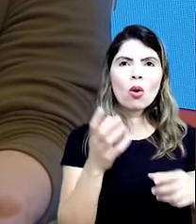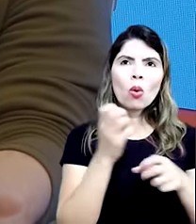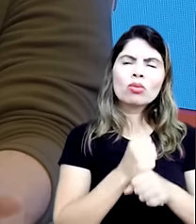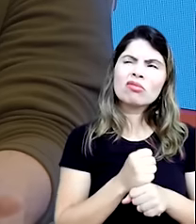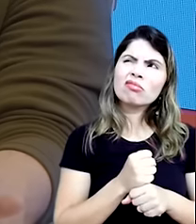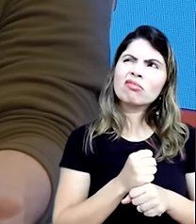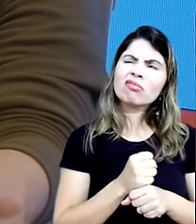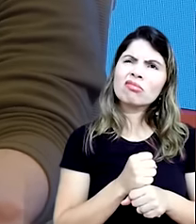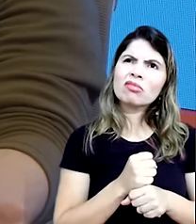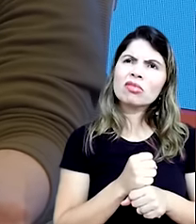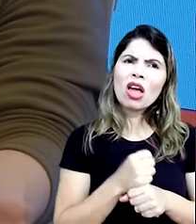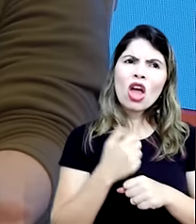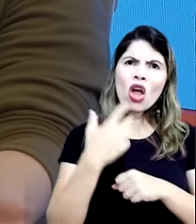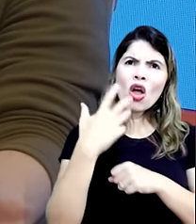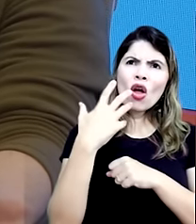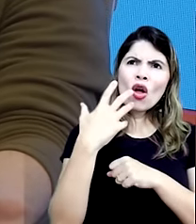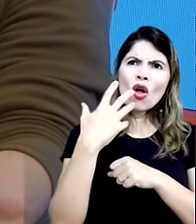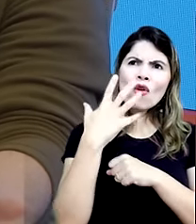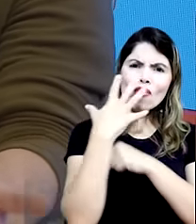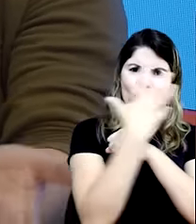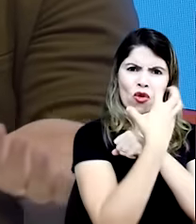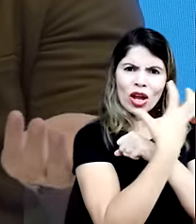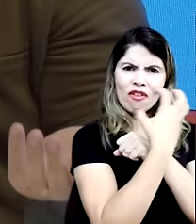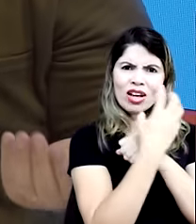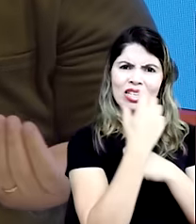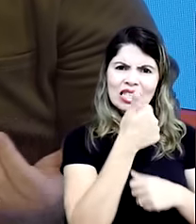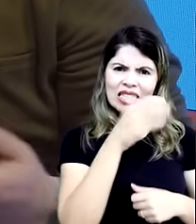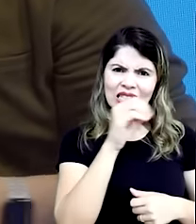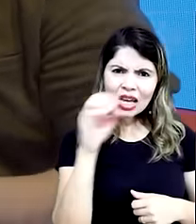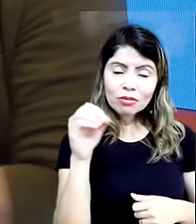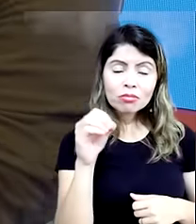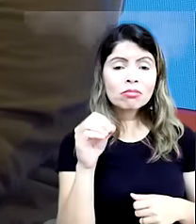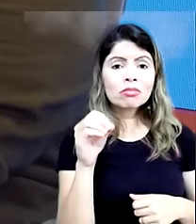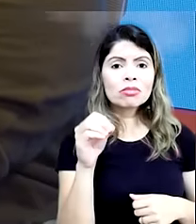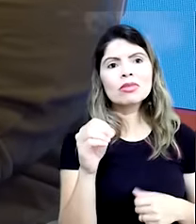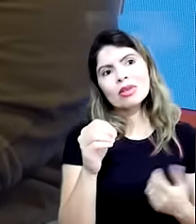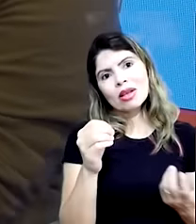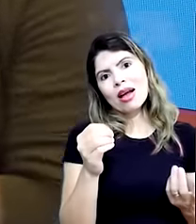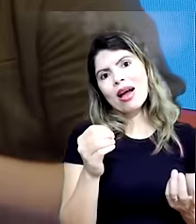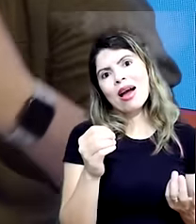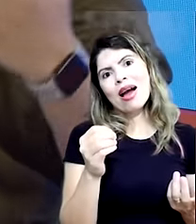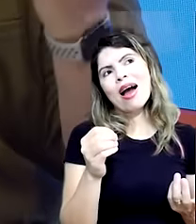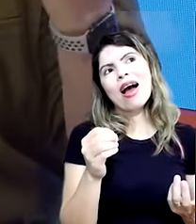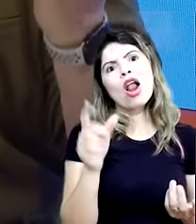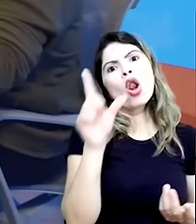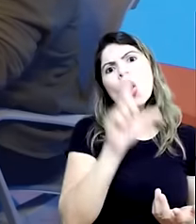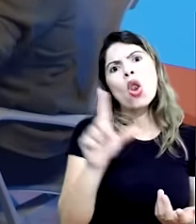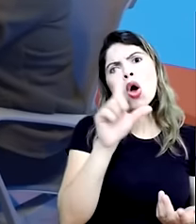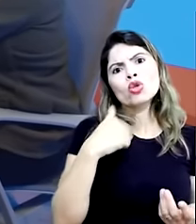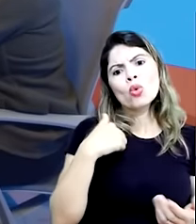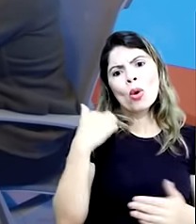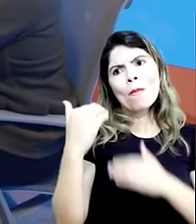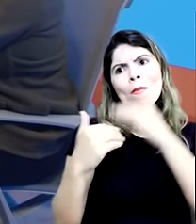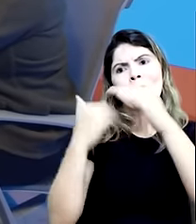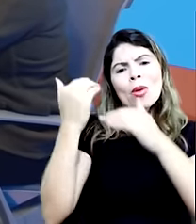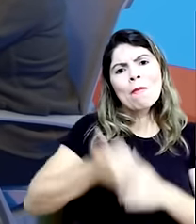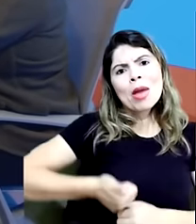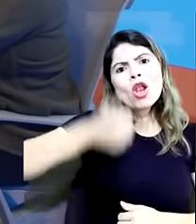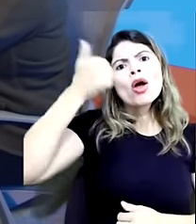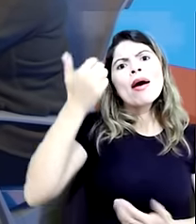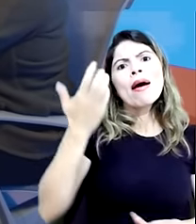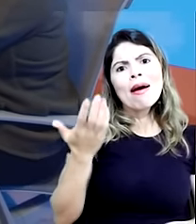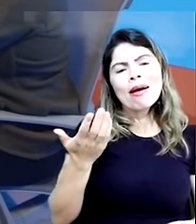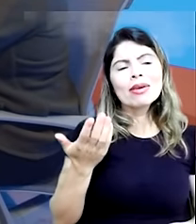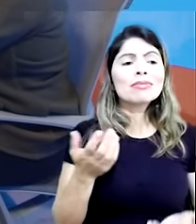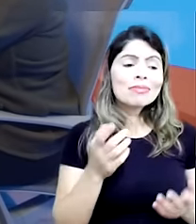daí eu vou gravar 100 é Pô mas daí Lógico eu vou ficar bom fal Então você pegou aí você entendeu é isso é a